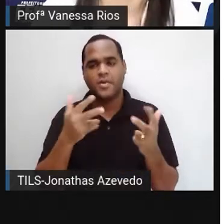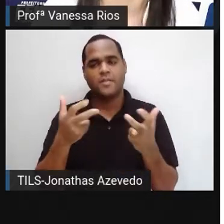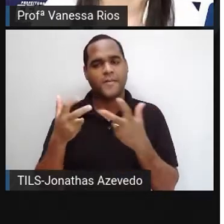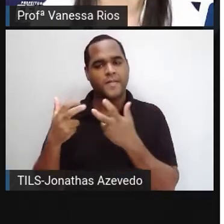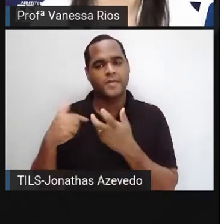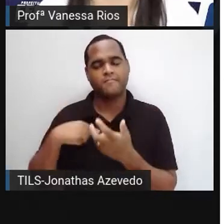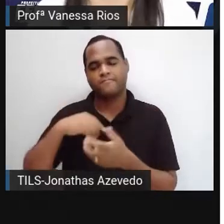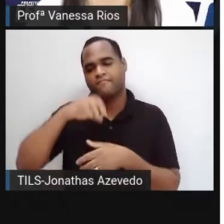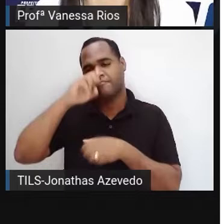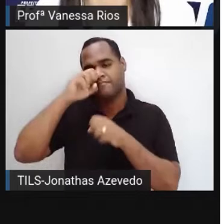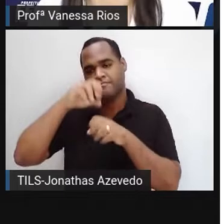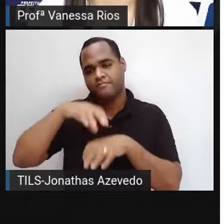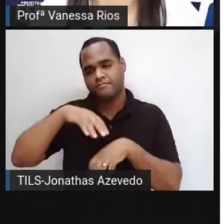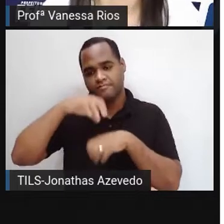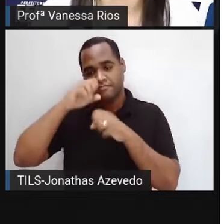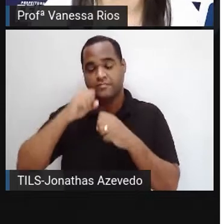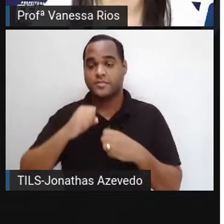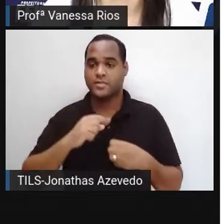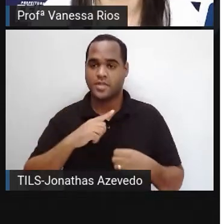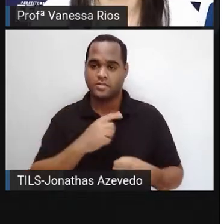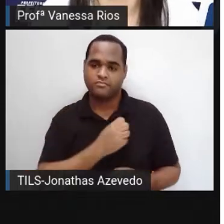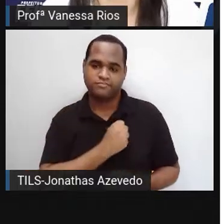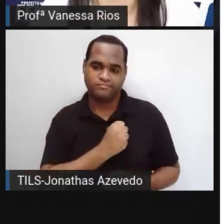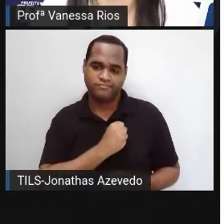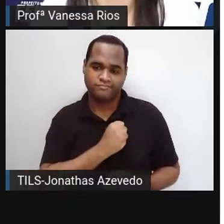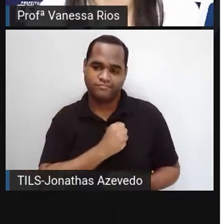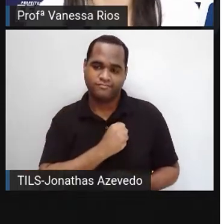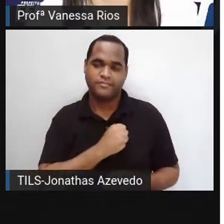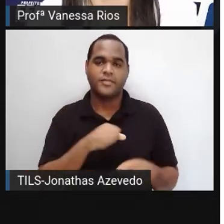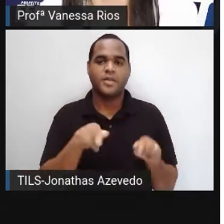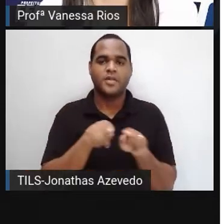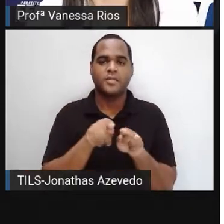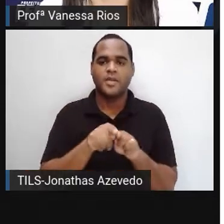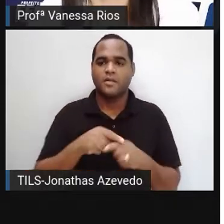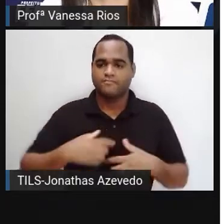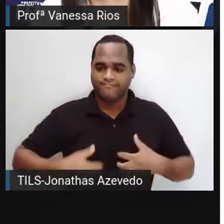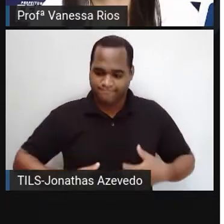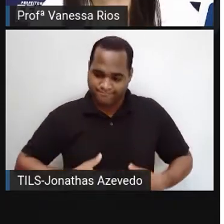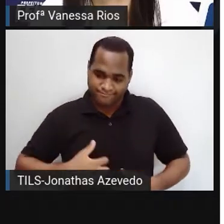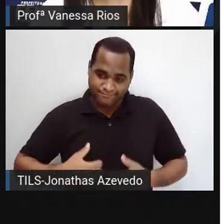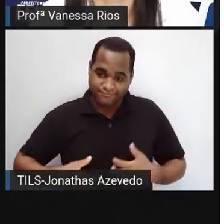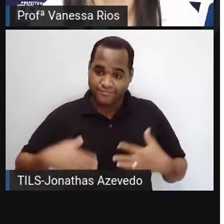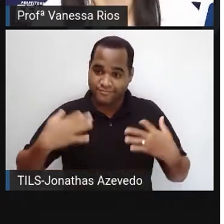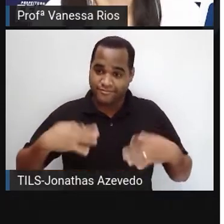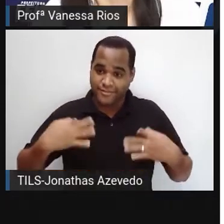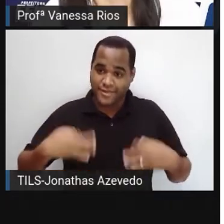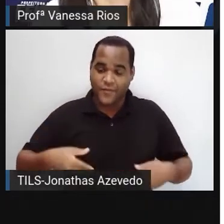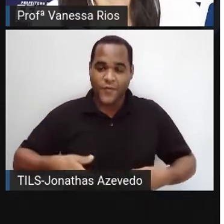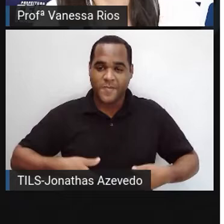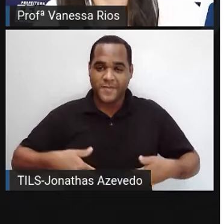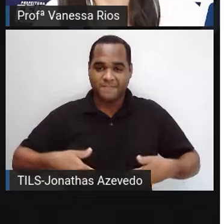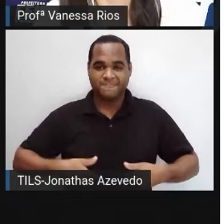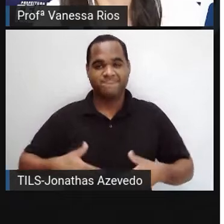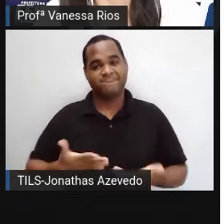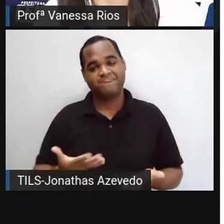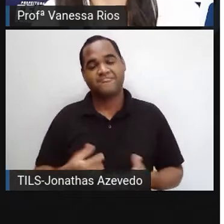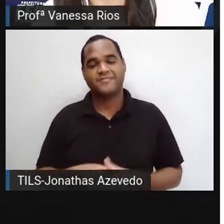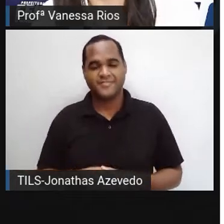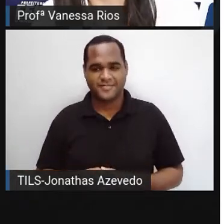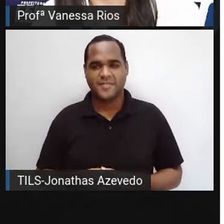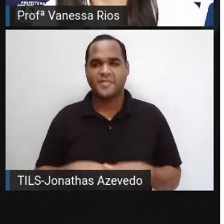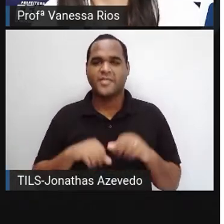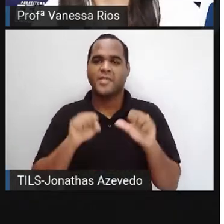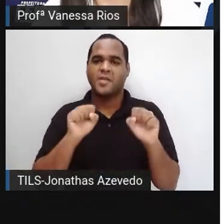sua respiração, os batimentos do seu coração, de repente aí uma barriga roncando com fome. Então, existem aí